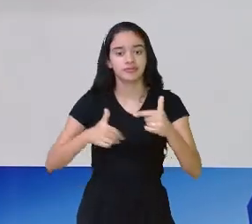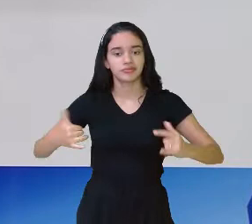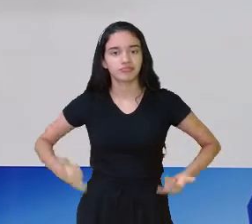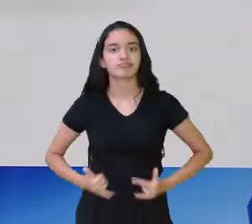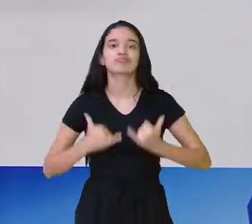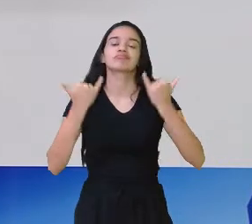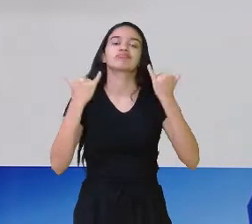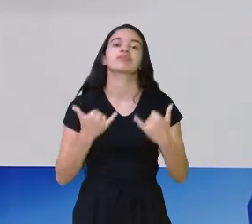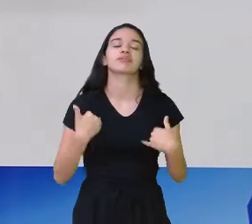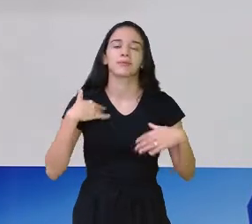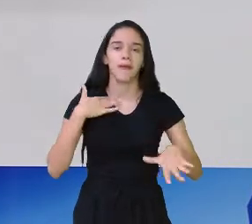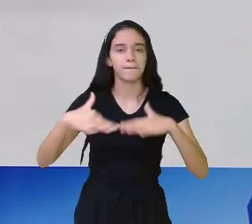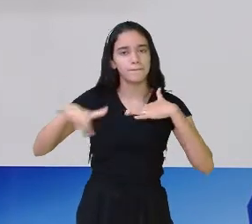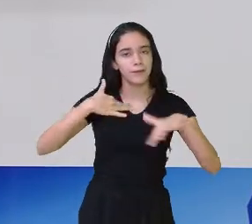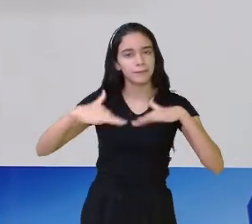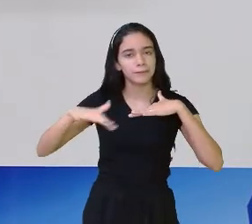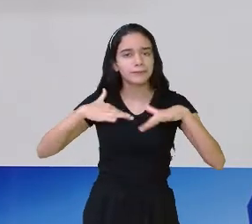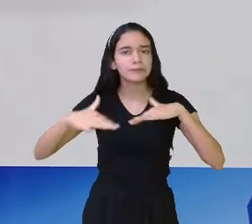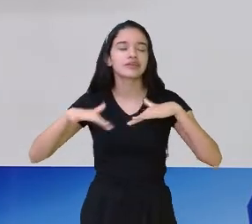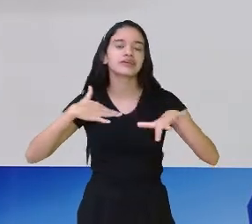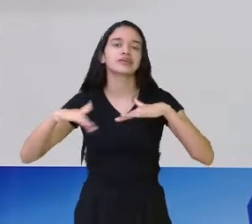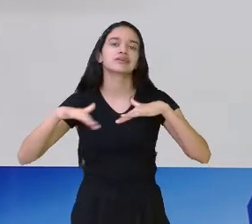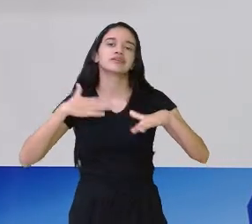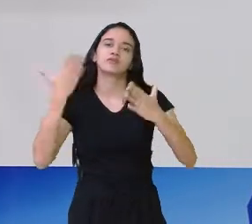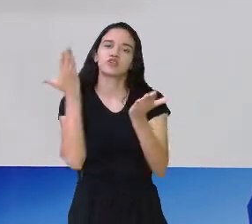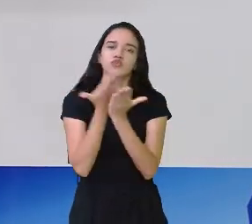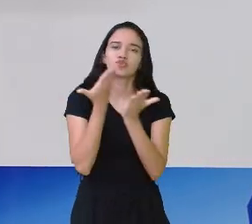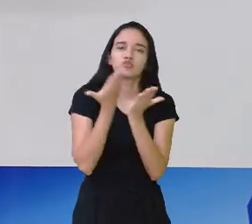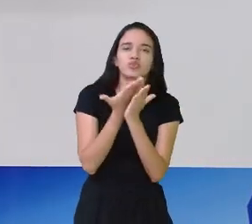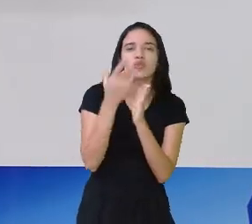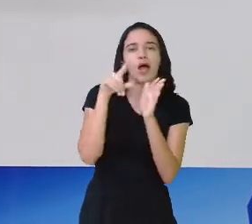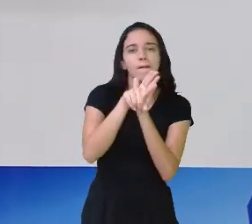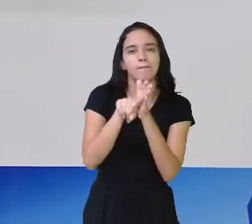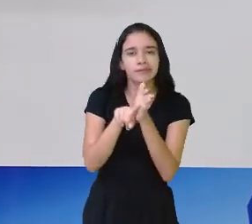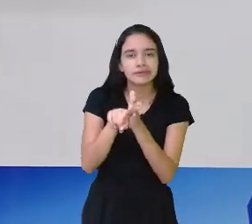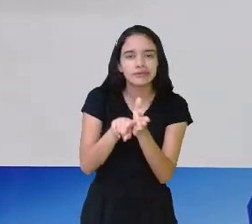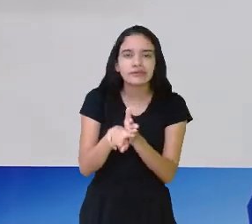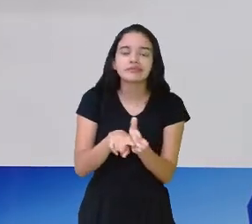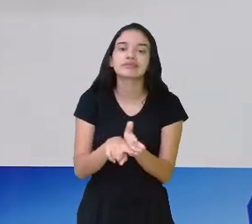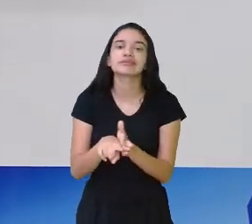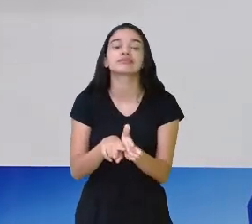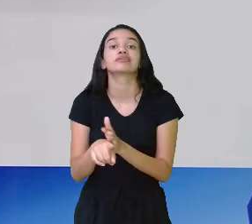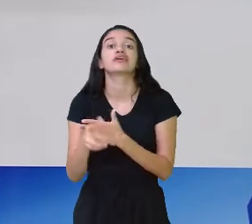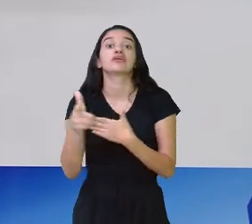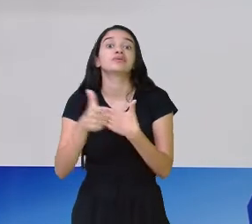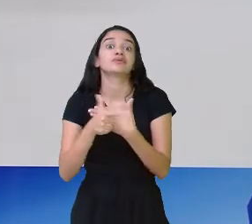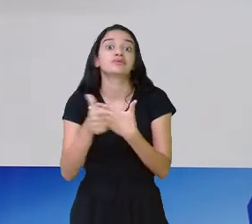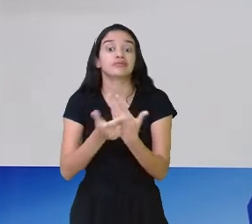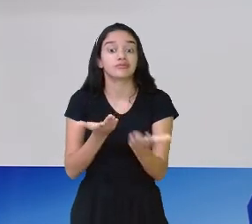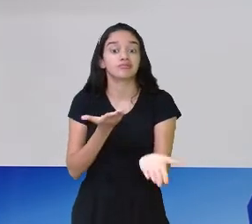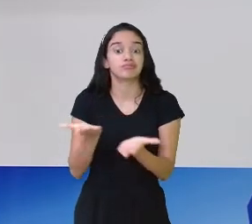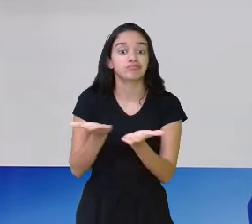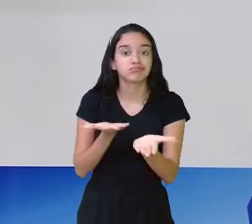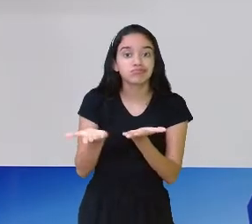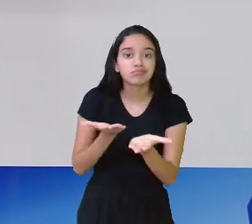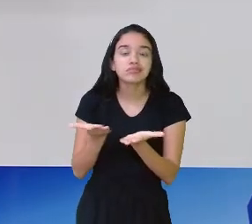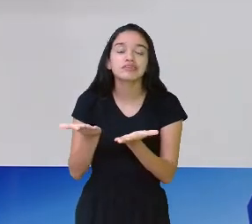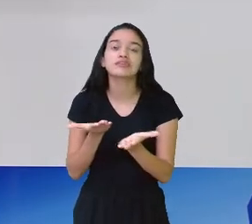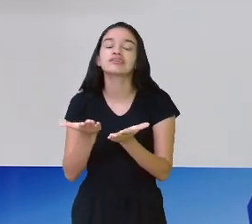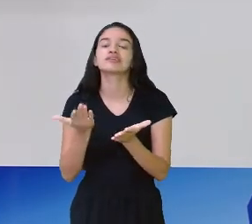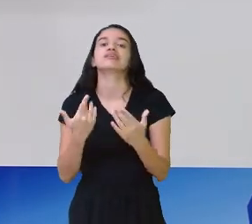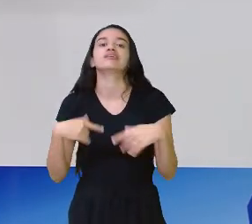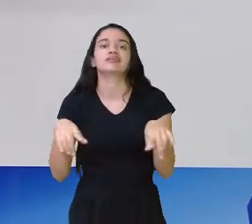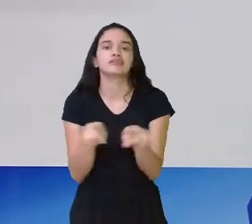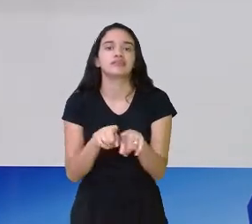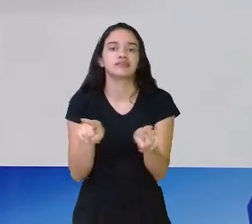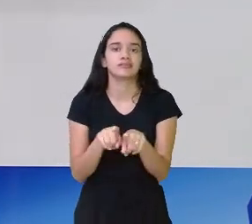energia, né? O movimento, o estudo, a pesquisa, em função de atender de